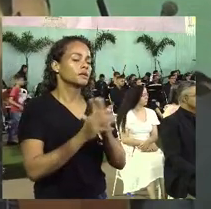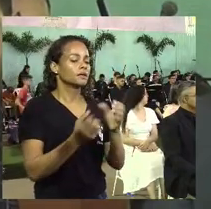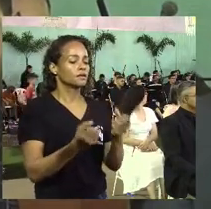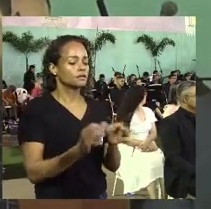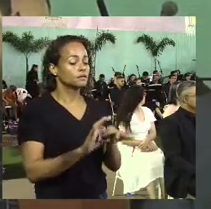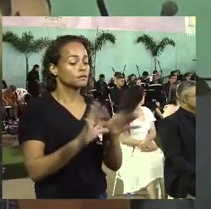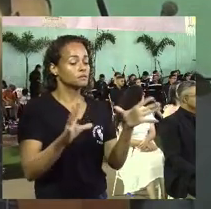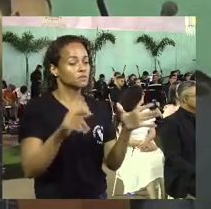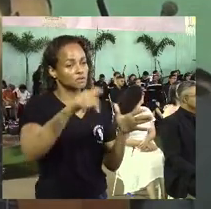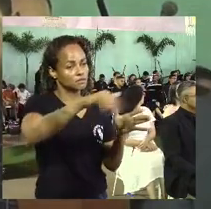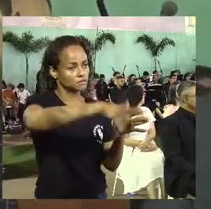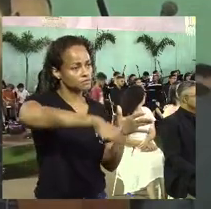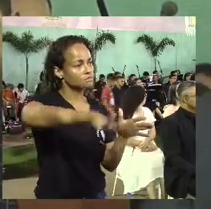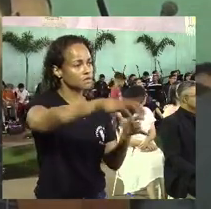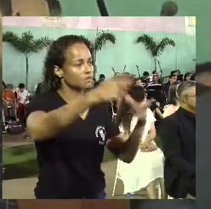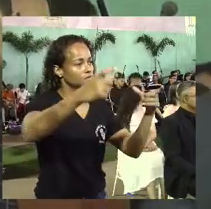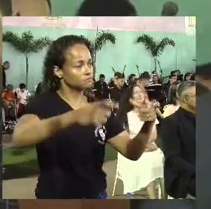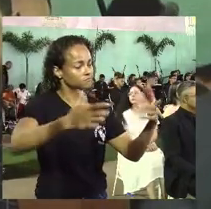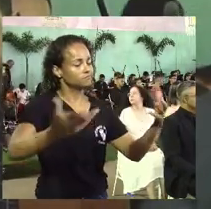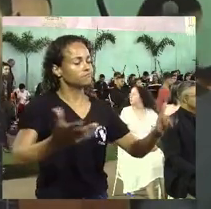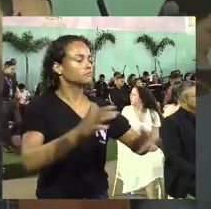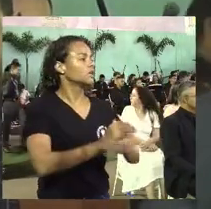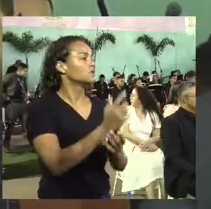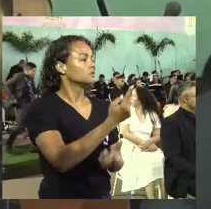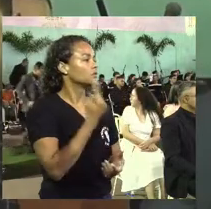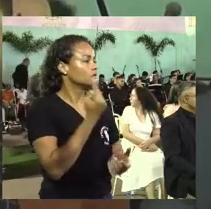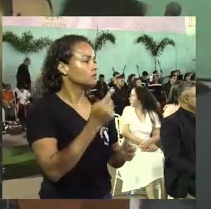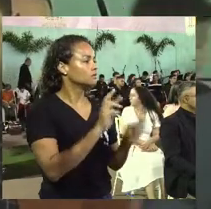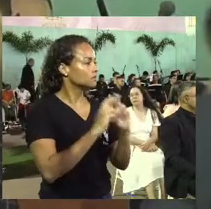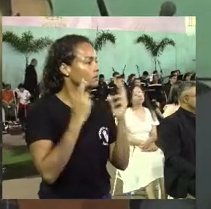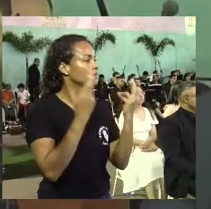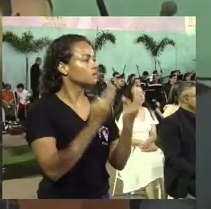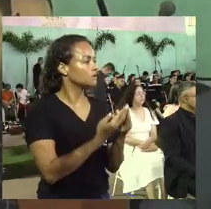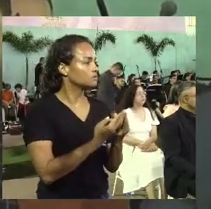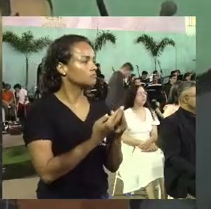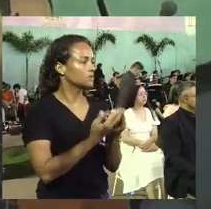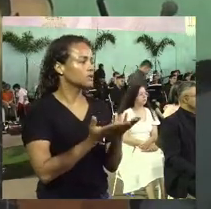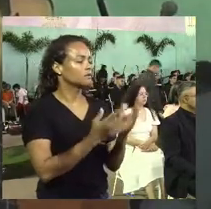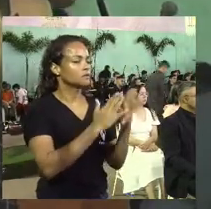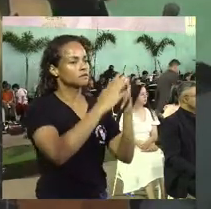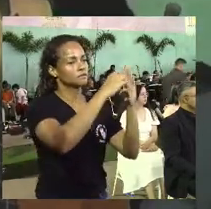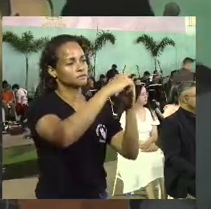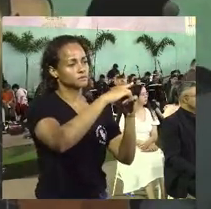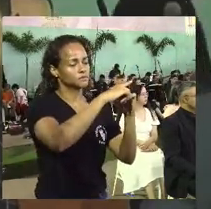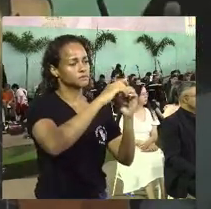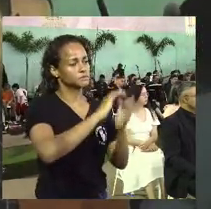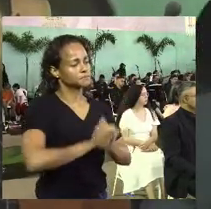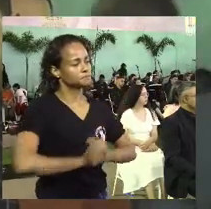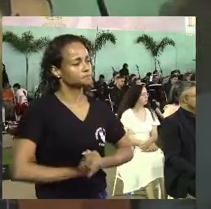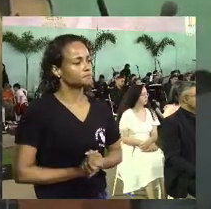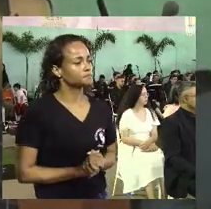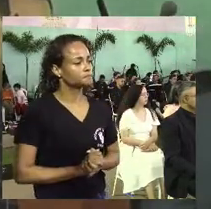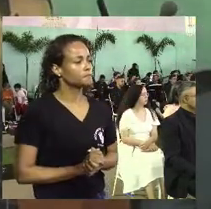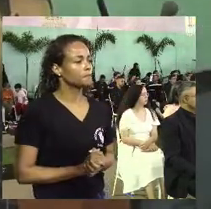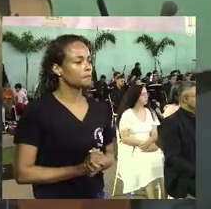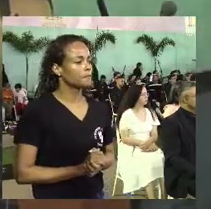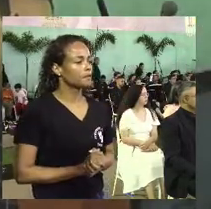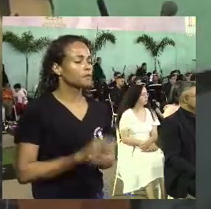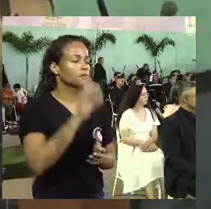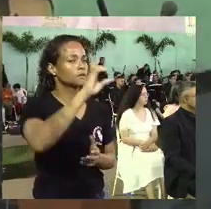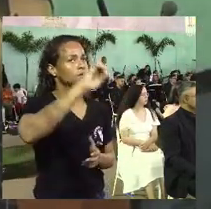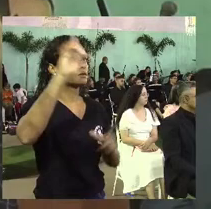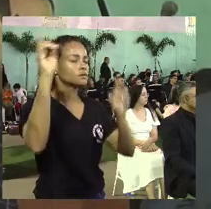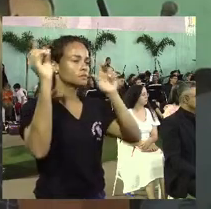espaço para que nós possamos reunir como igreja em praça pública a nossa oração compra todas as autoridades é que a mão de Deus